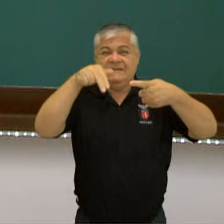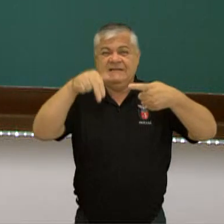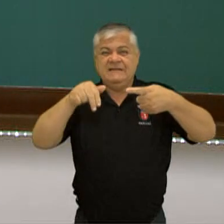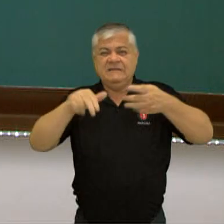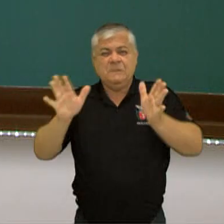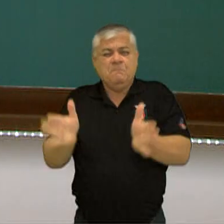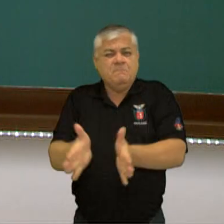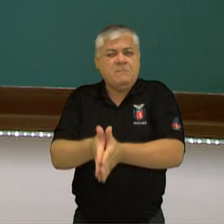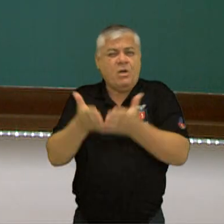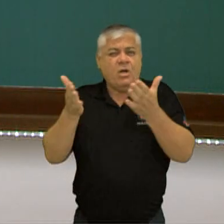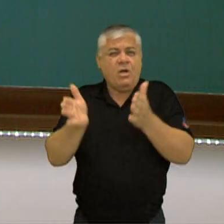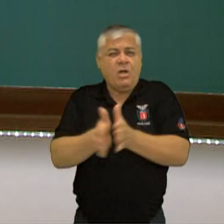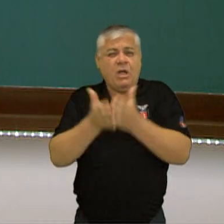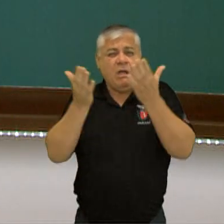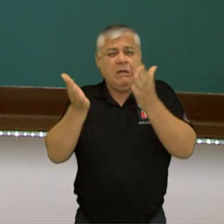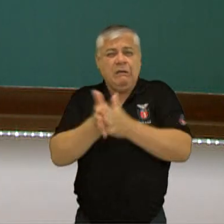subalternos,